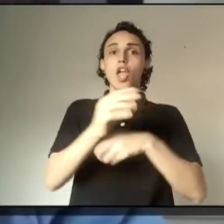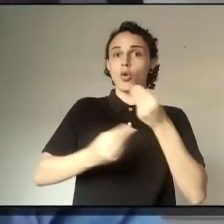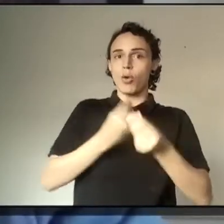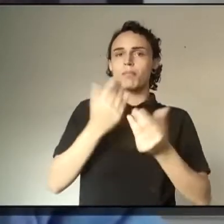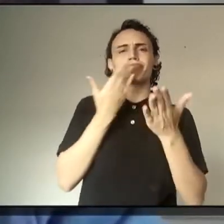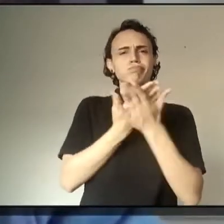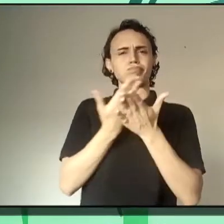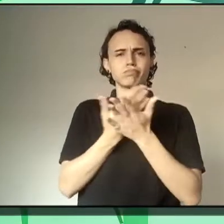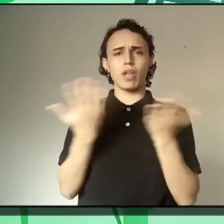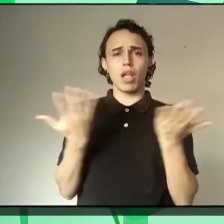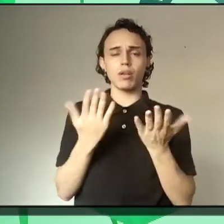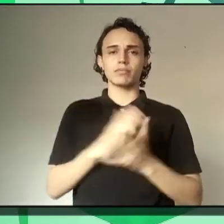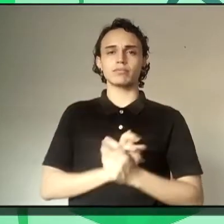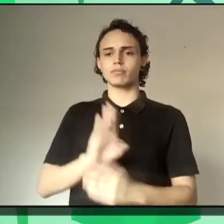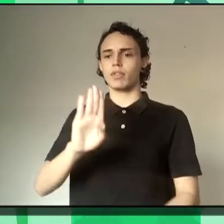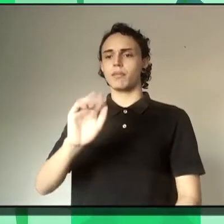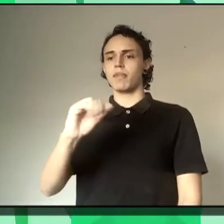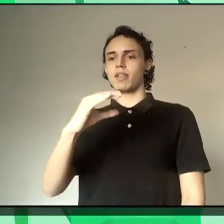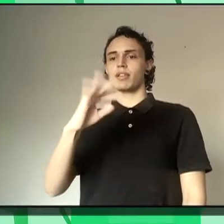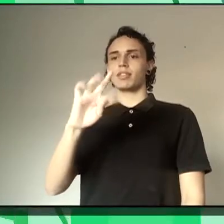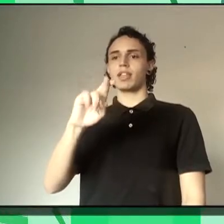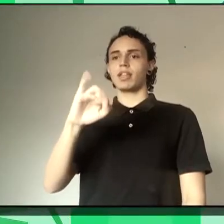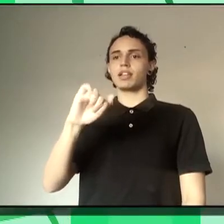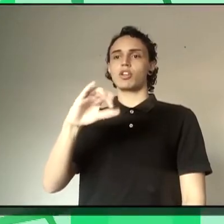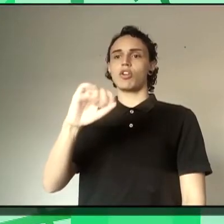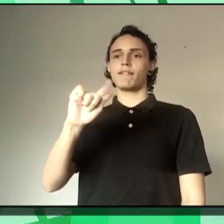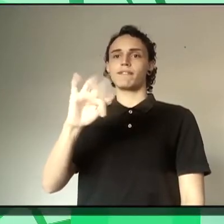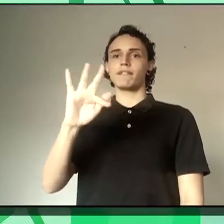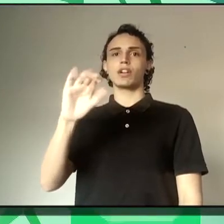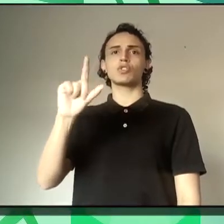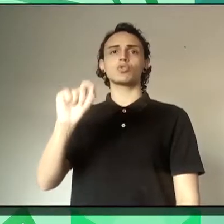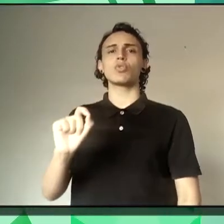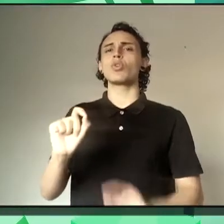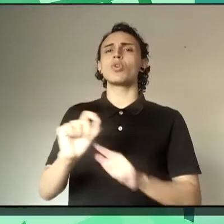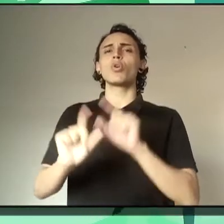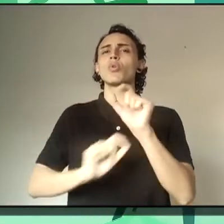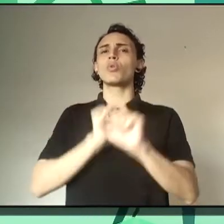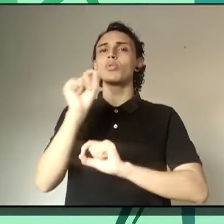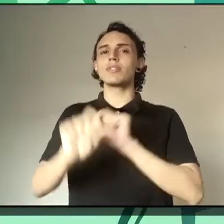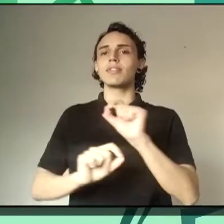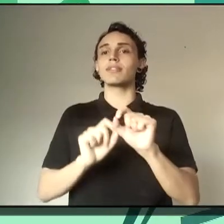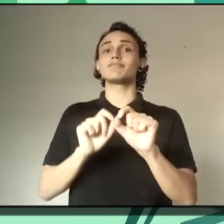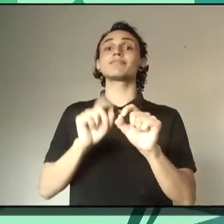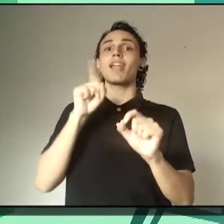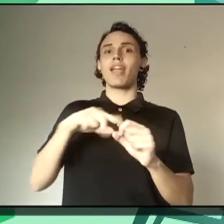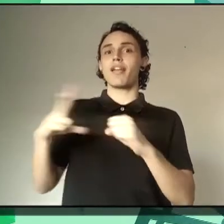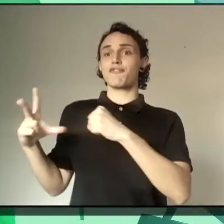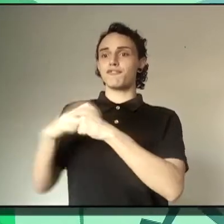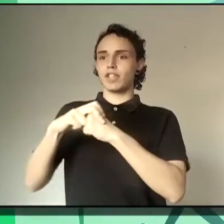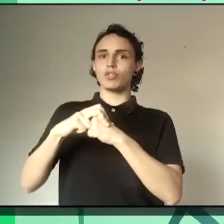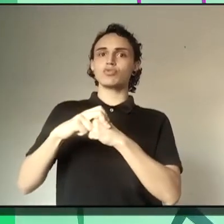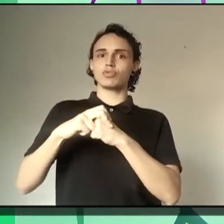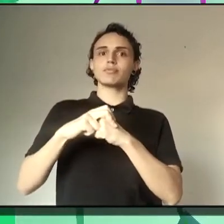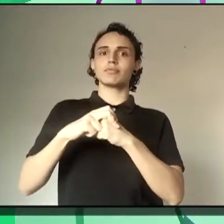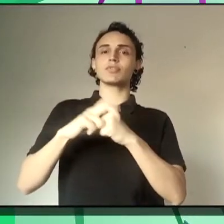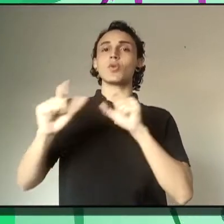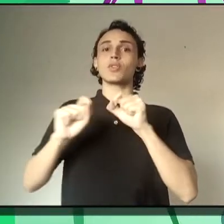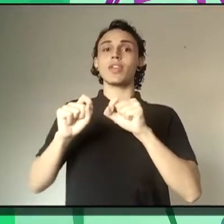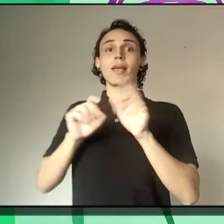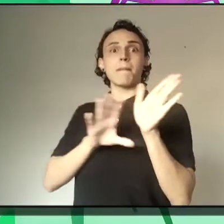sendo pesquisadas. Os bacteriófagos são vírus que eles infectam